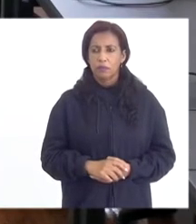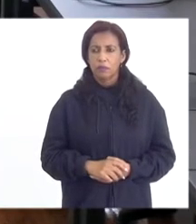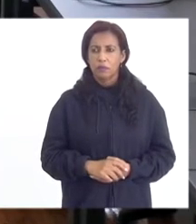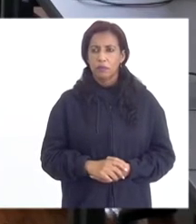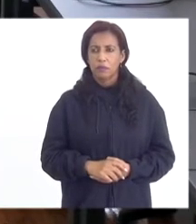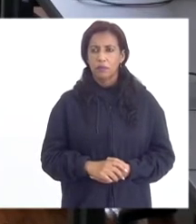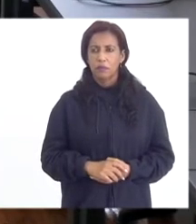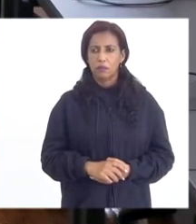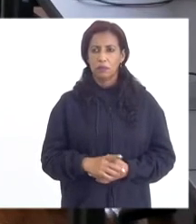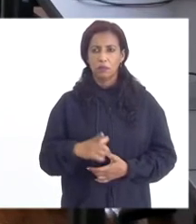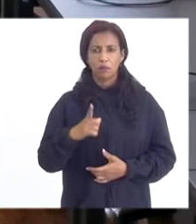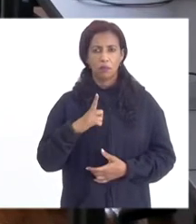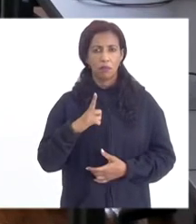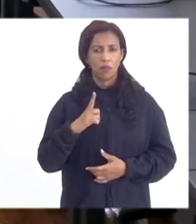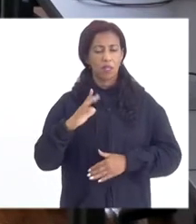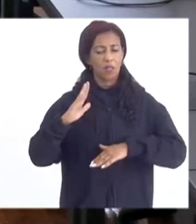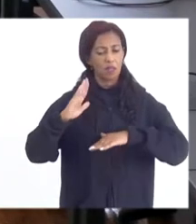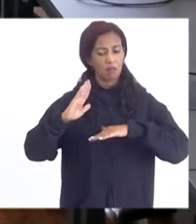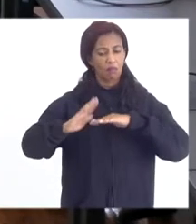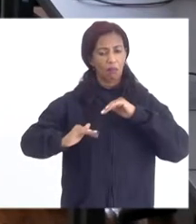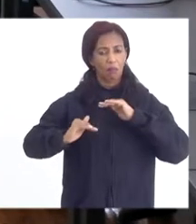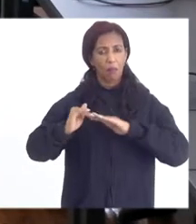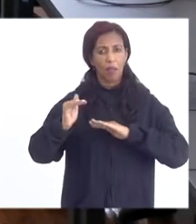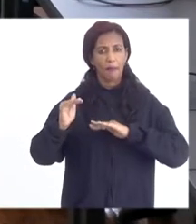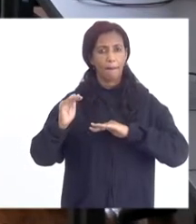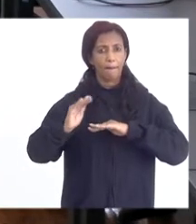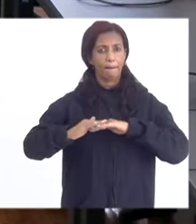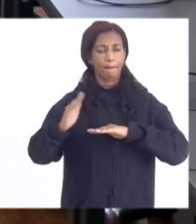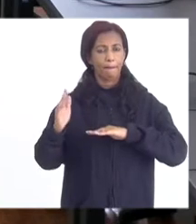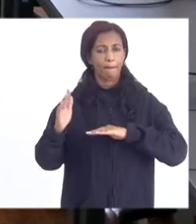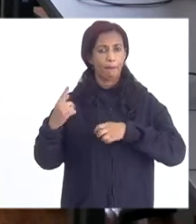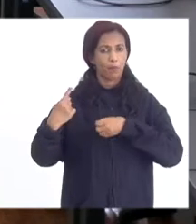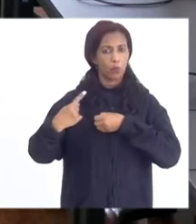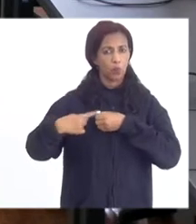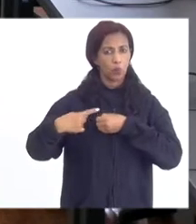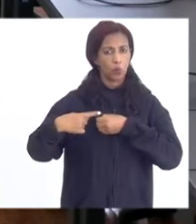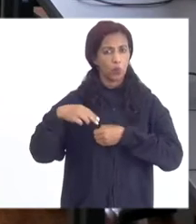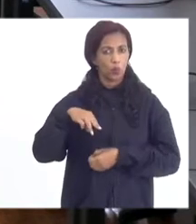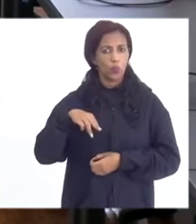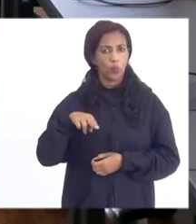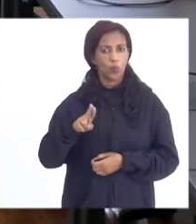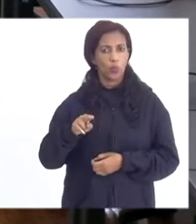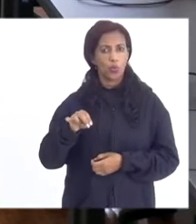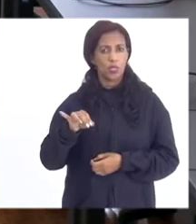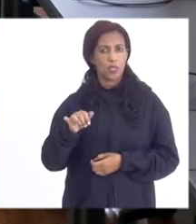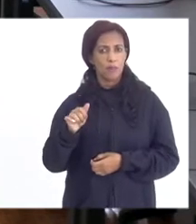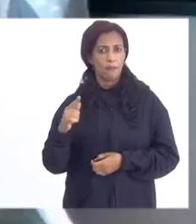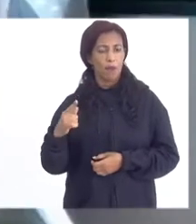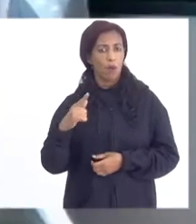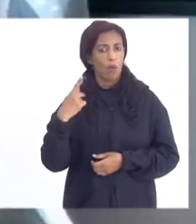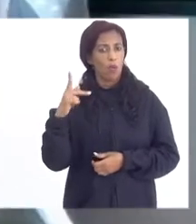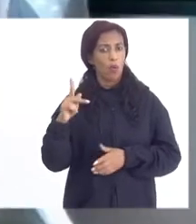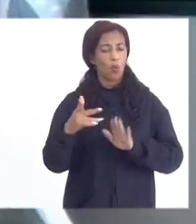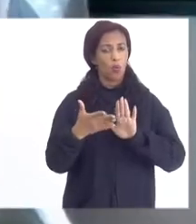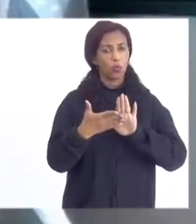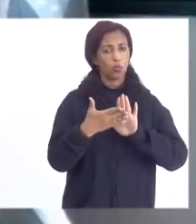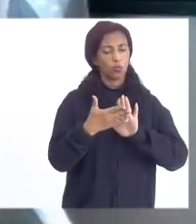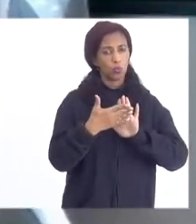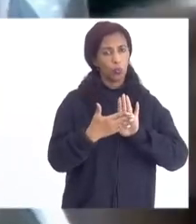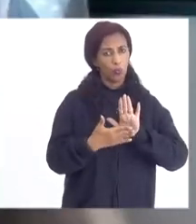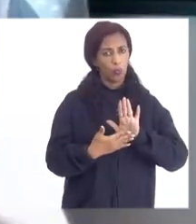Ele invade competência municipal, né? Tá bom, mas aí seria outro, outro parecer.